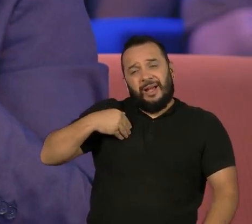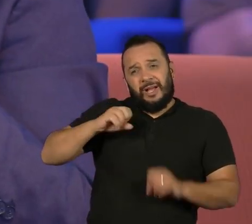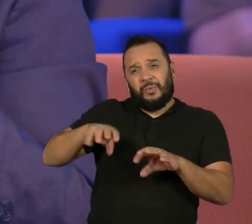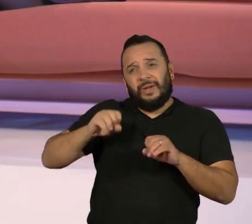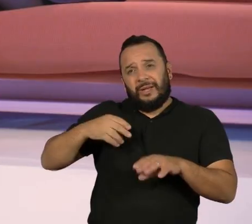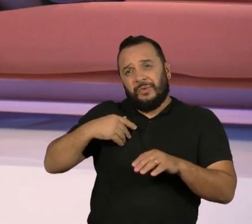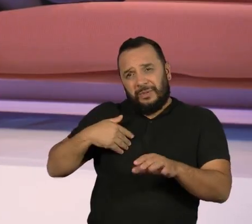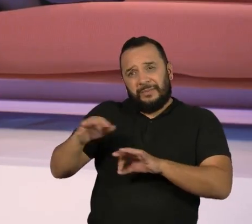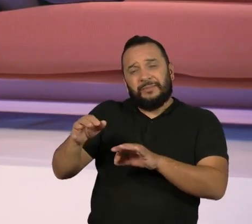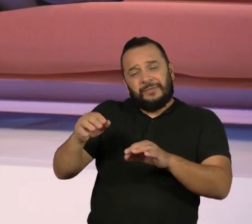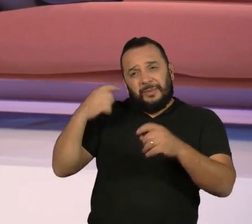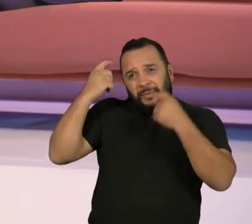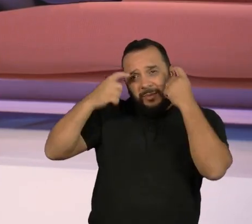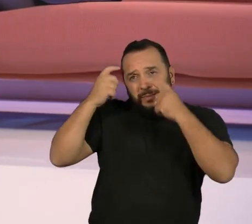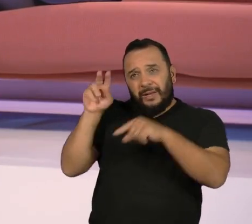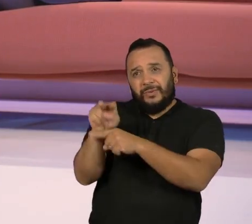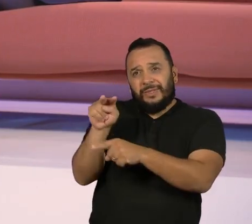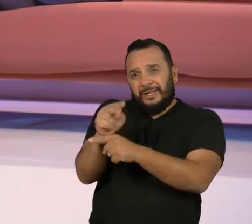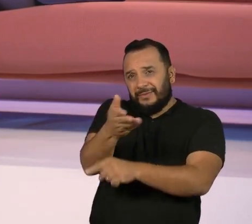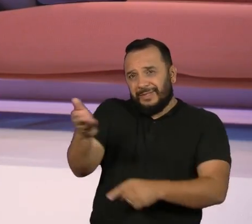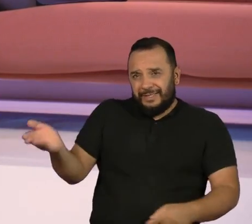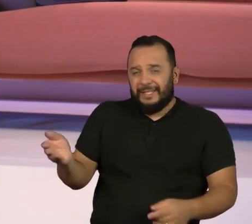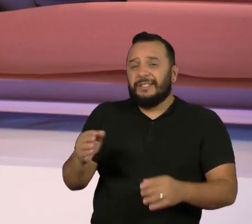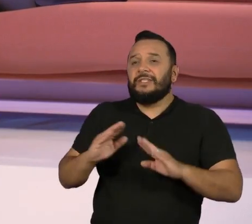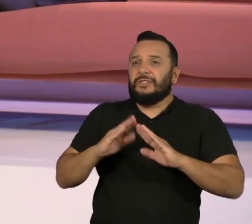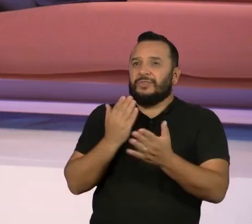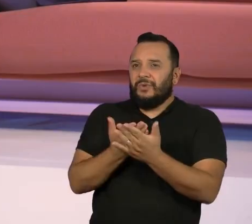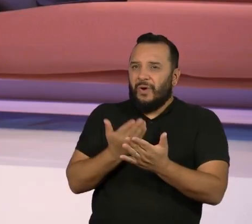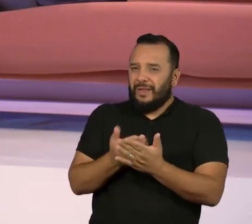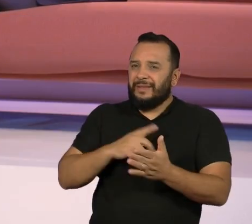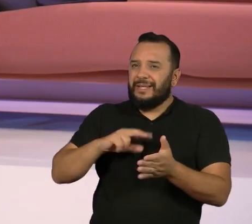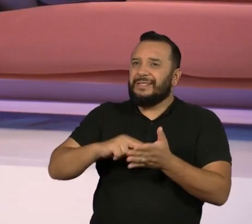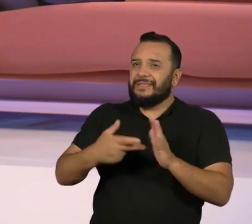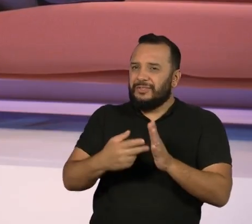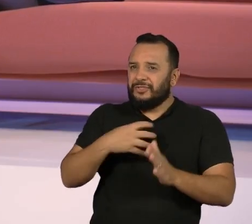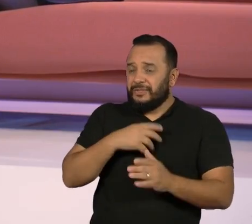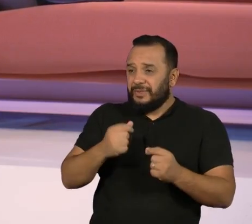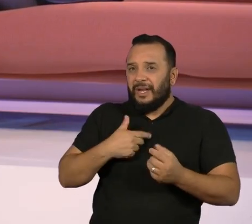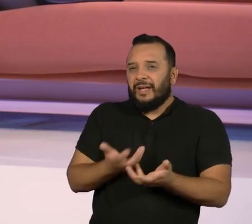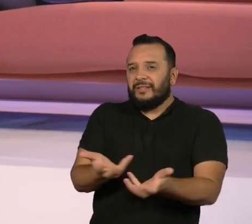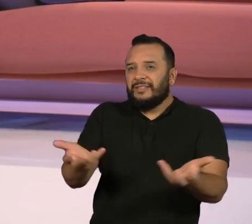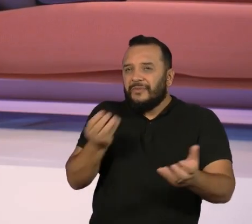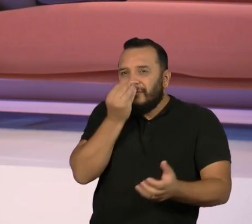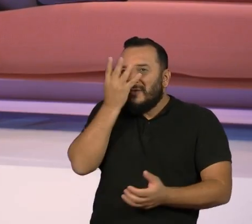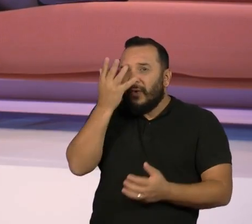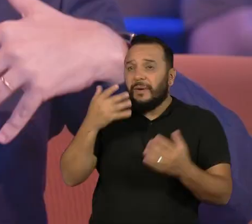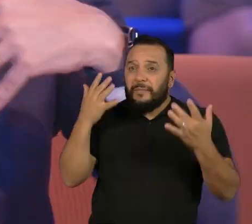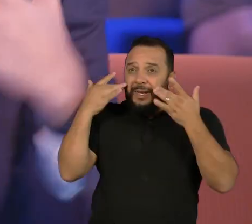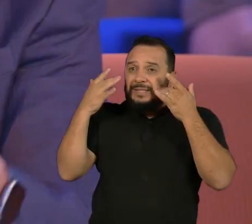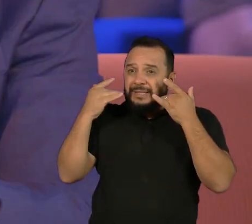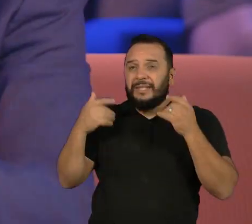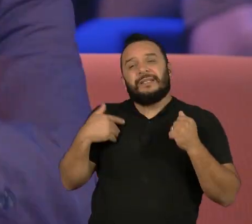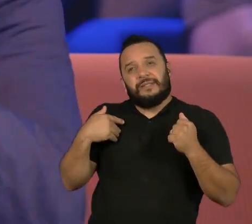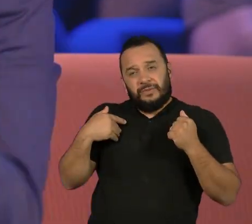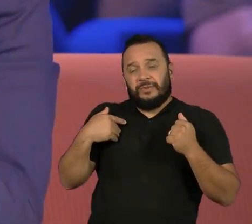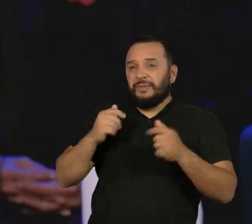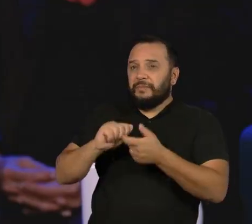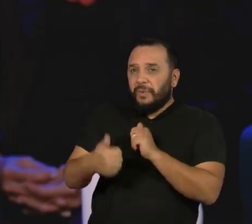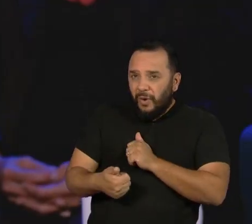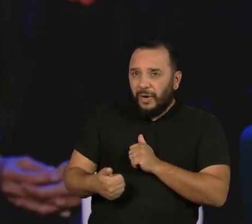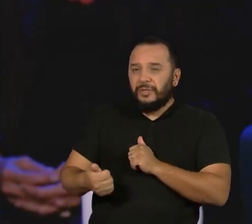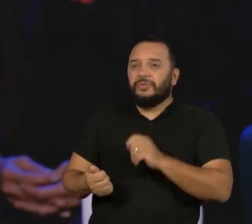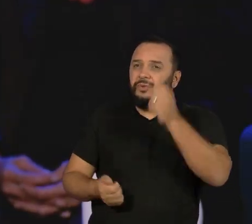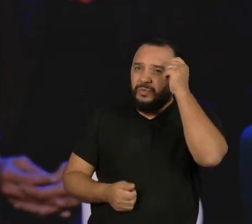para que a escola faça mais sentido para vocês. Vocês querem uma horta na escola? Quer um passeio para um teatro? Quer ter uma aula? Cultura.